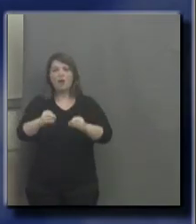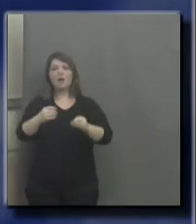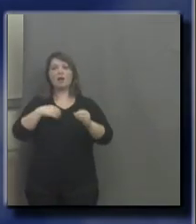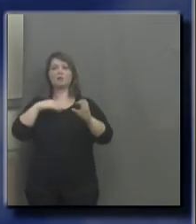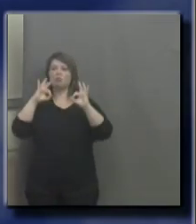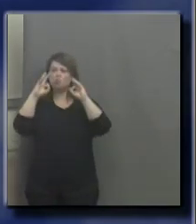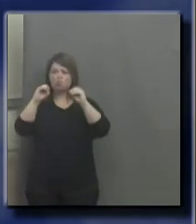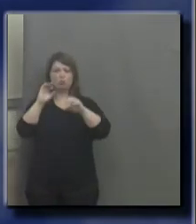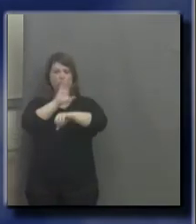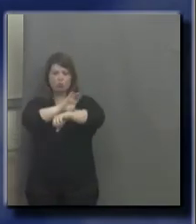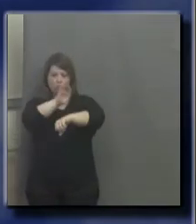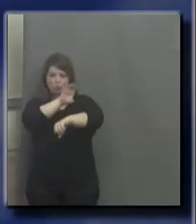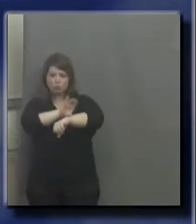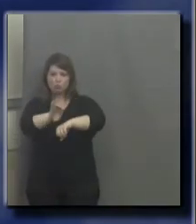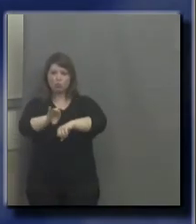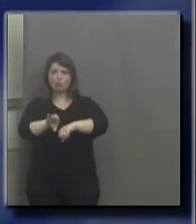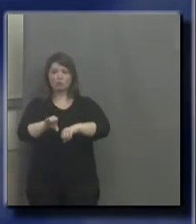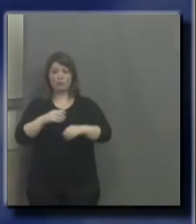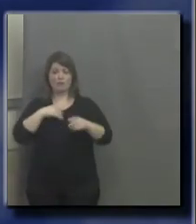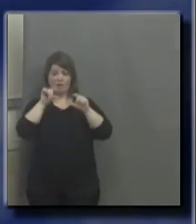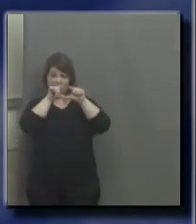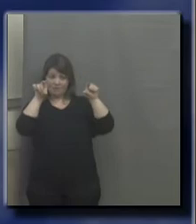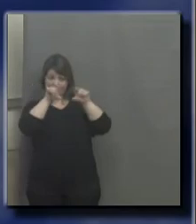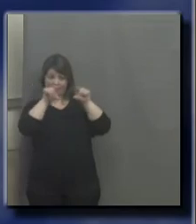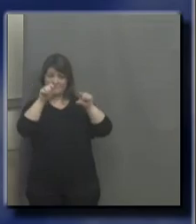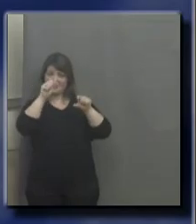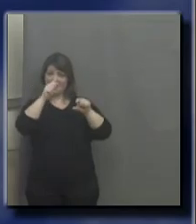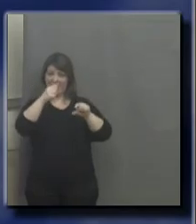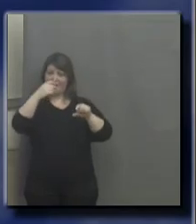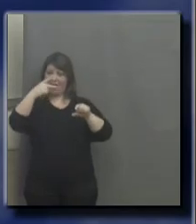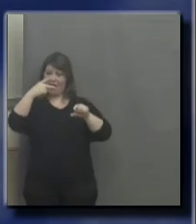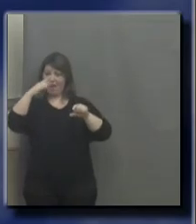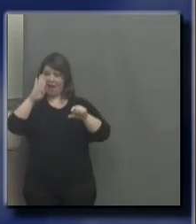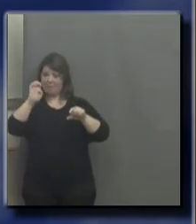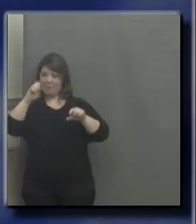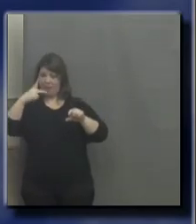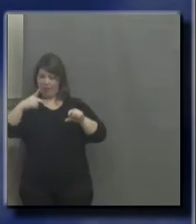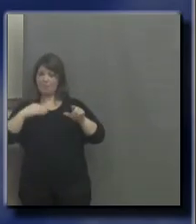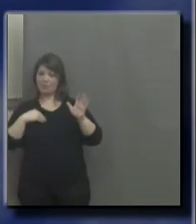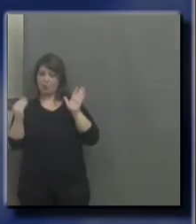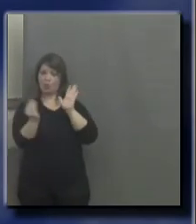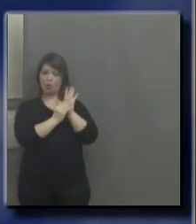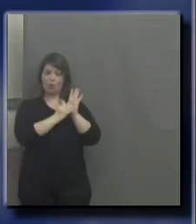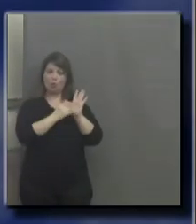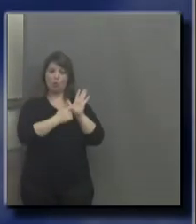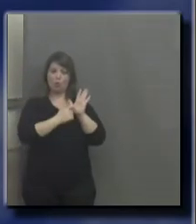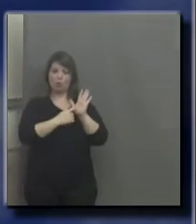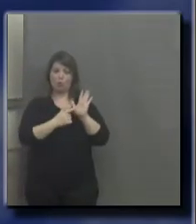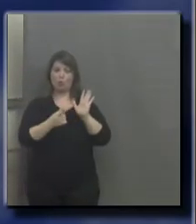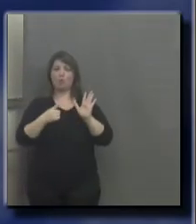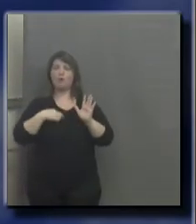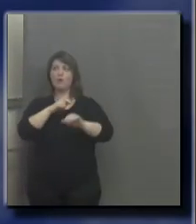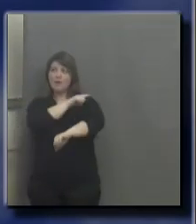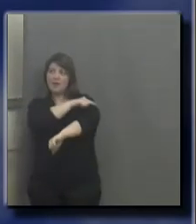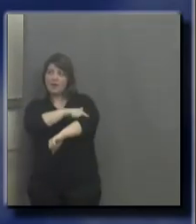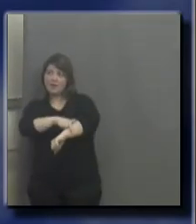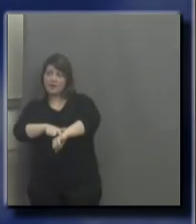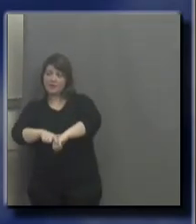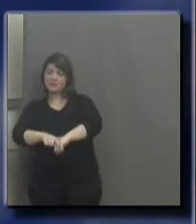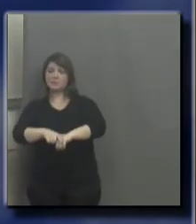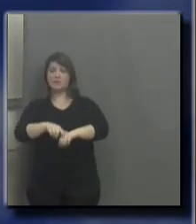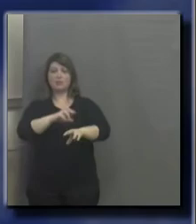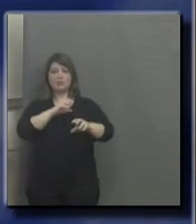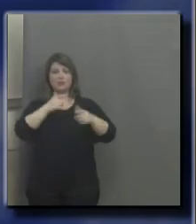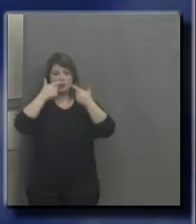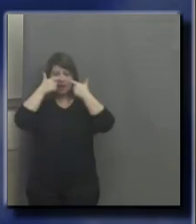os cursos. Essa é uma frase que a ABEP inseriu nesse documento, né? respeitando a expressão das